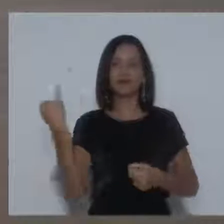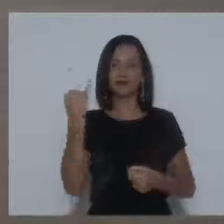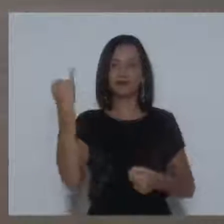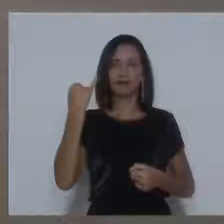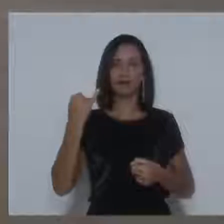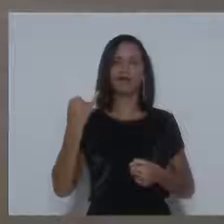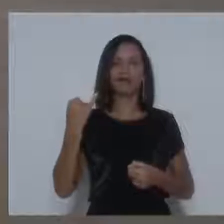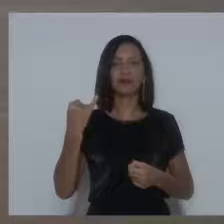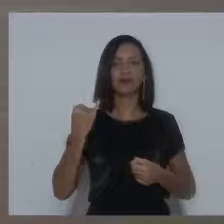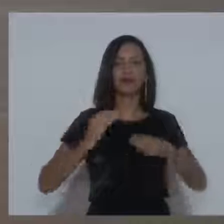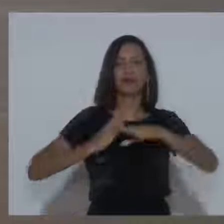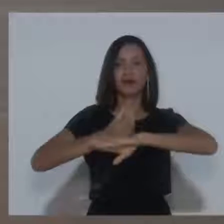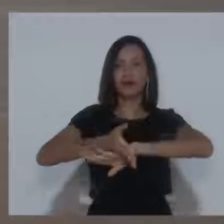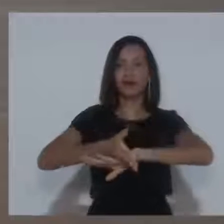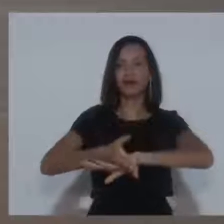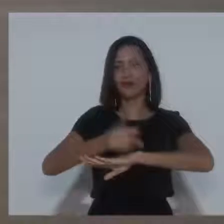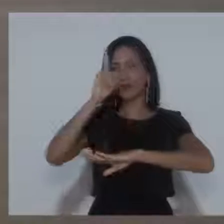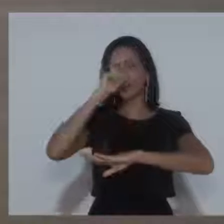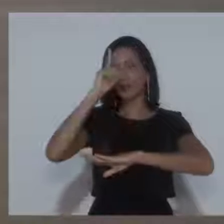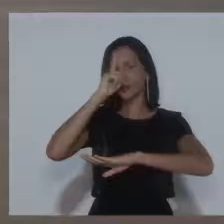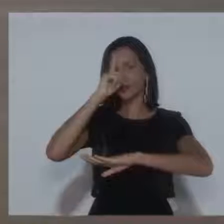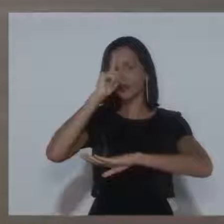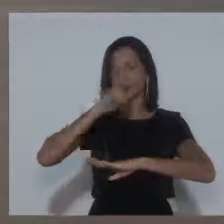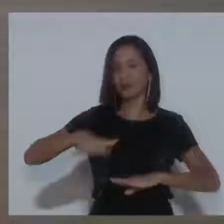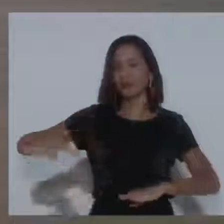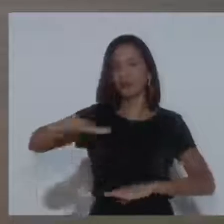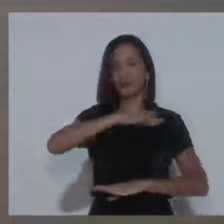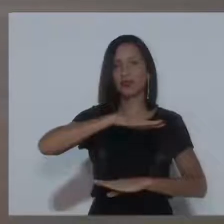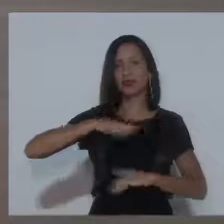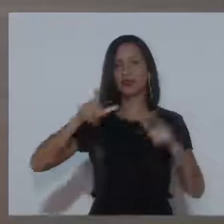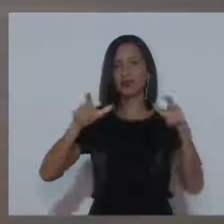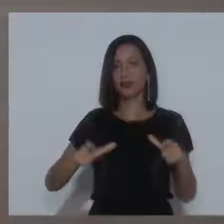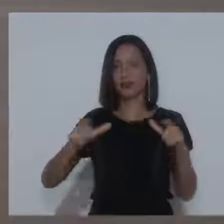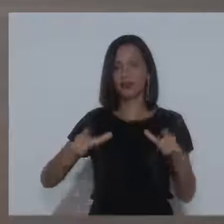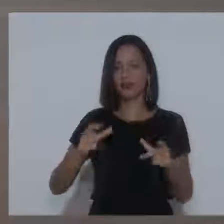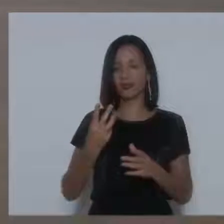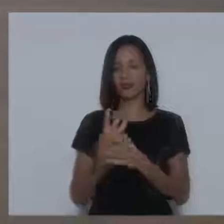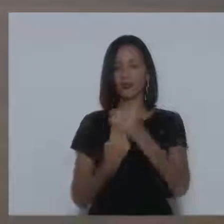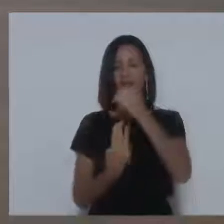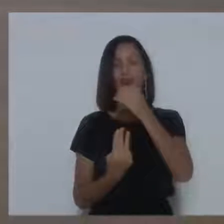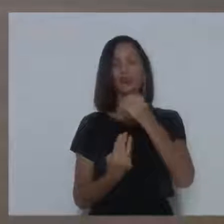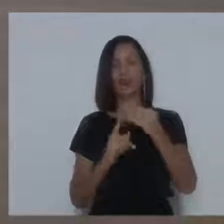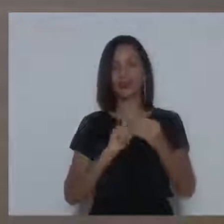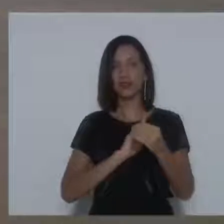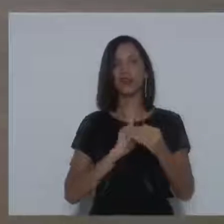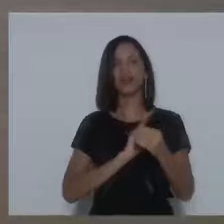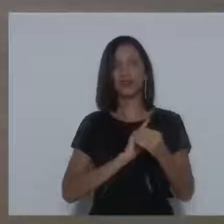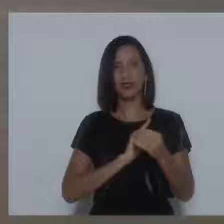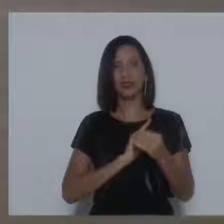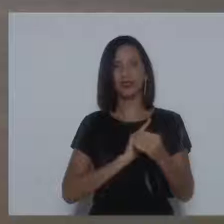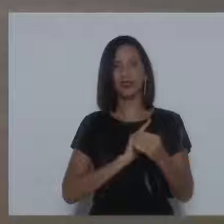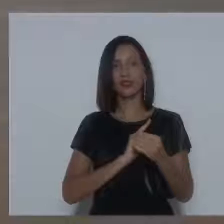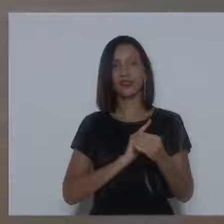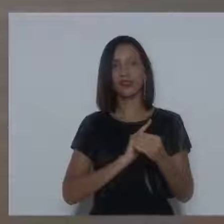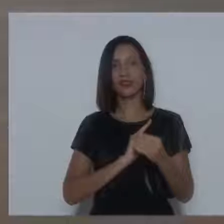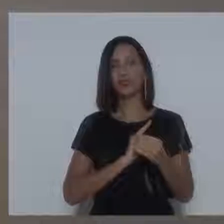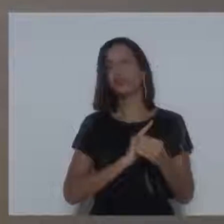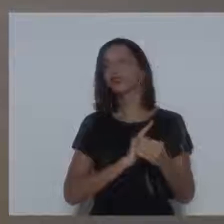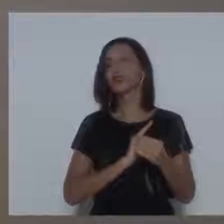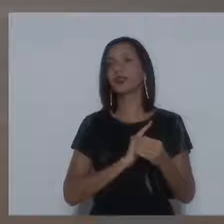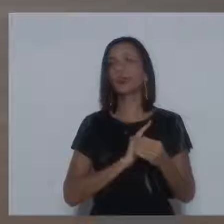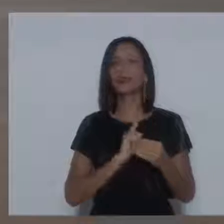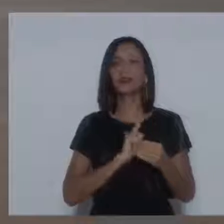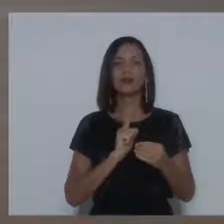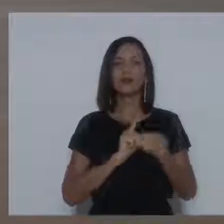acesso viário ali na região da Capela, algo que vem também por diversos vereadores, a própria Ana Genesini tem uma indicação importante ali. Eu fiz